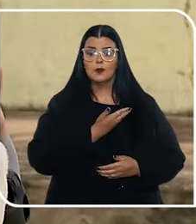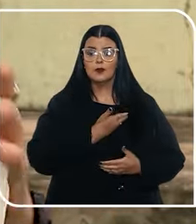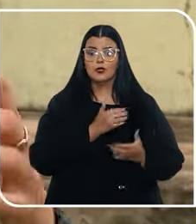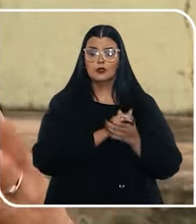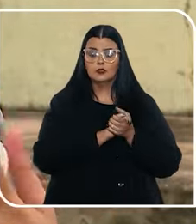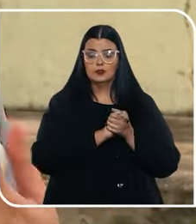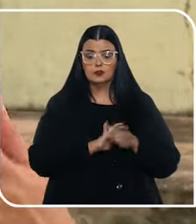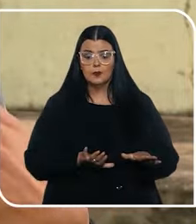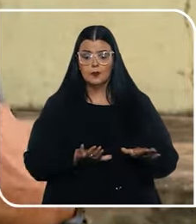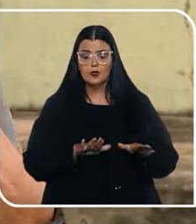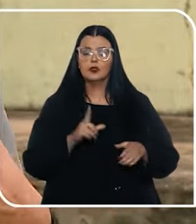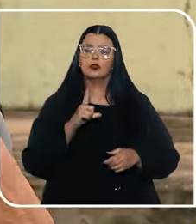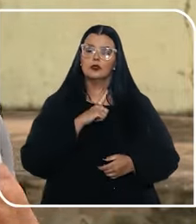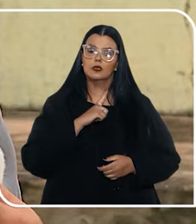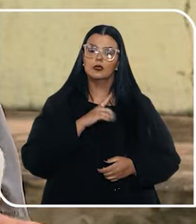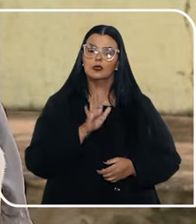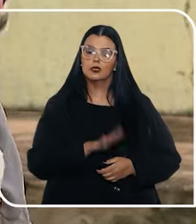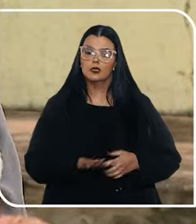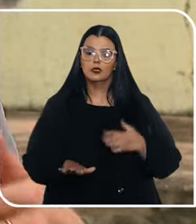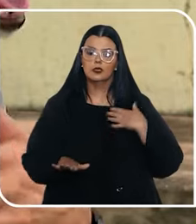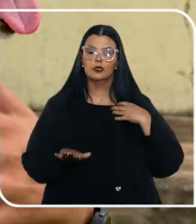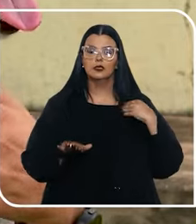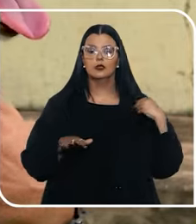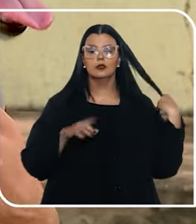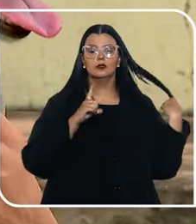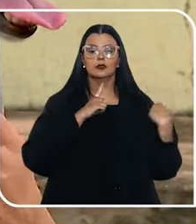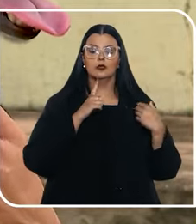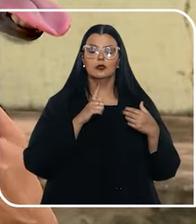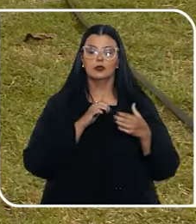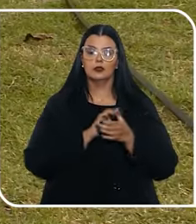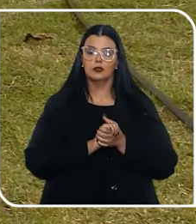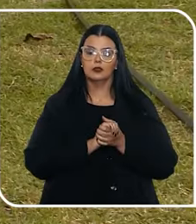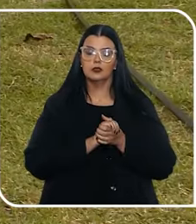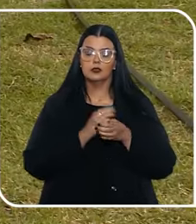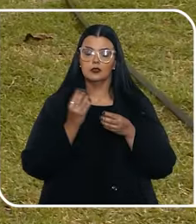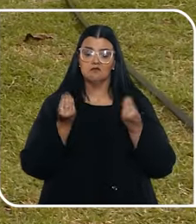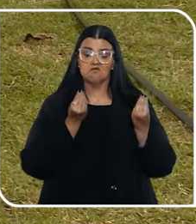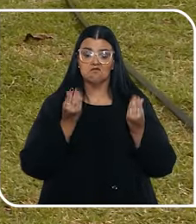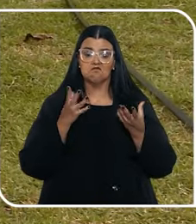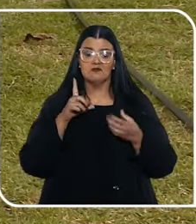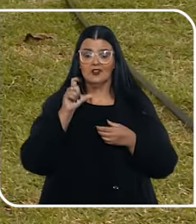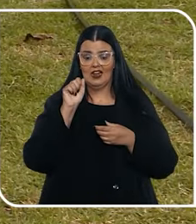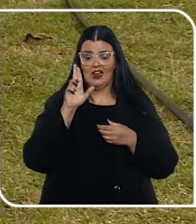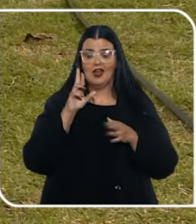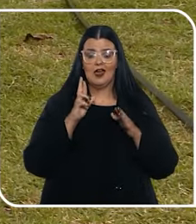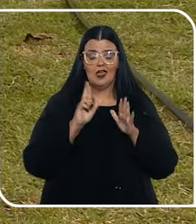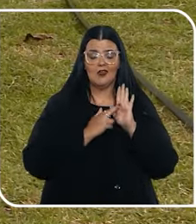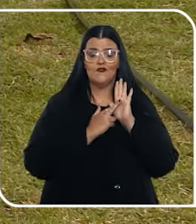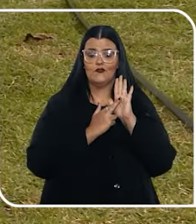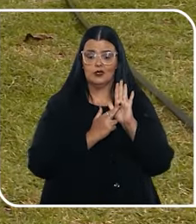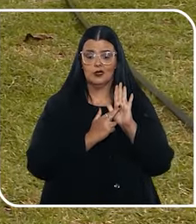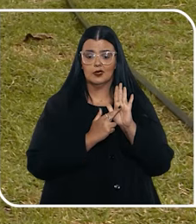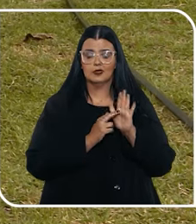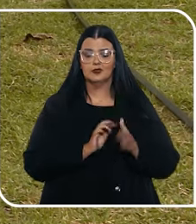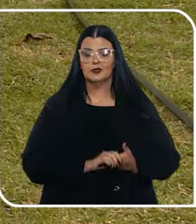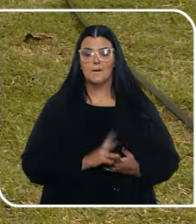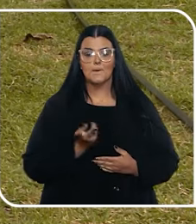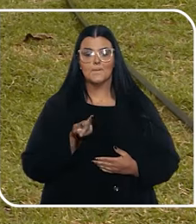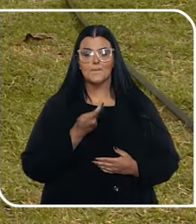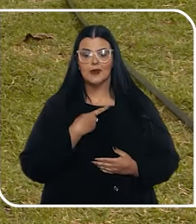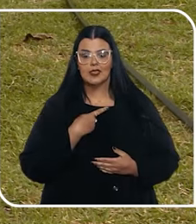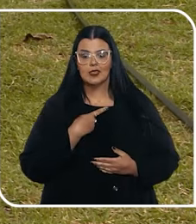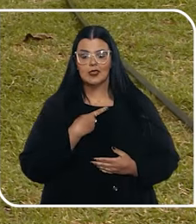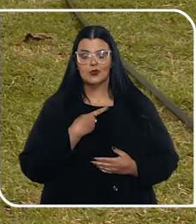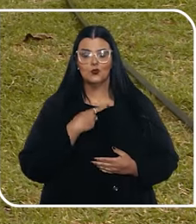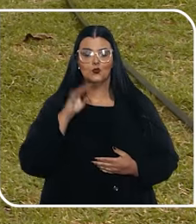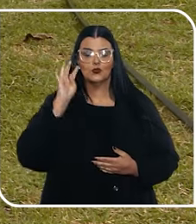que se separaram e que tinham crianças. Então eu escrevi umas palavras tipo lar de referência. Achei chique, sabe? Falei, o lar de referência é